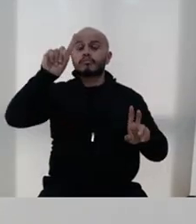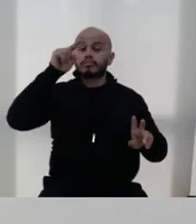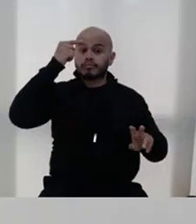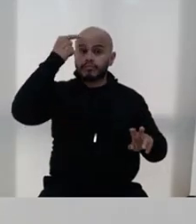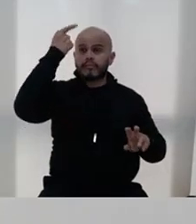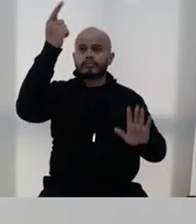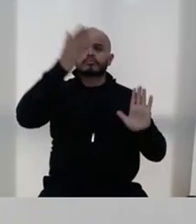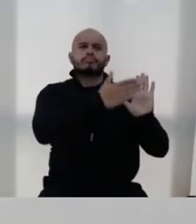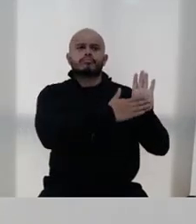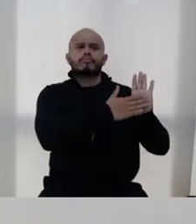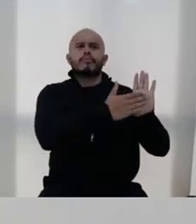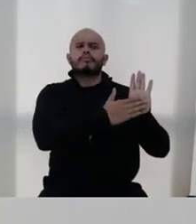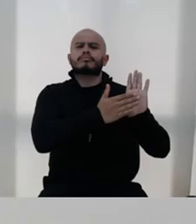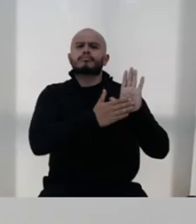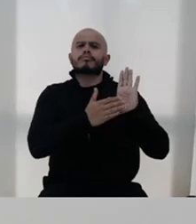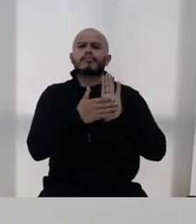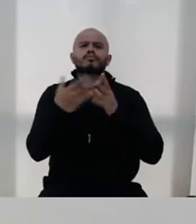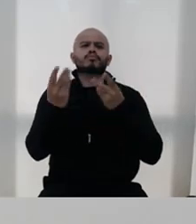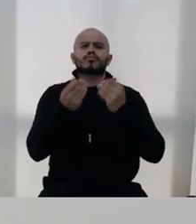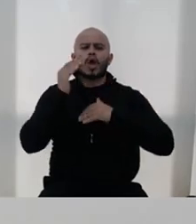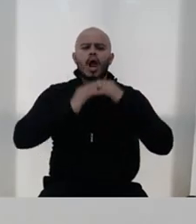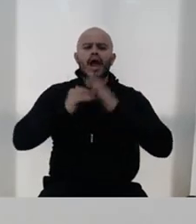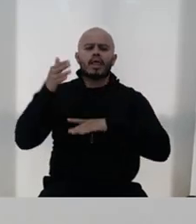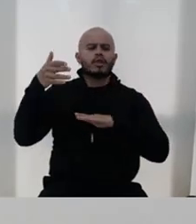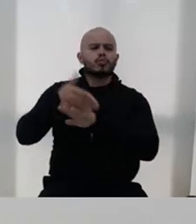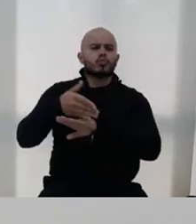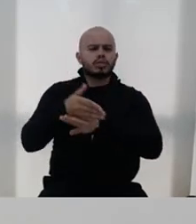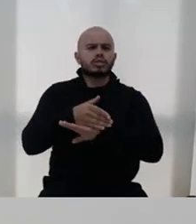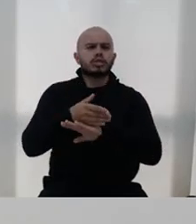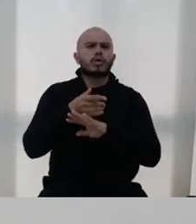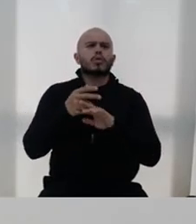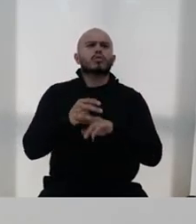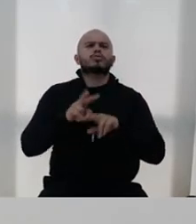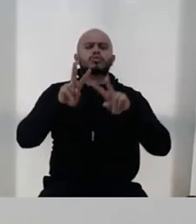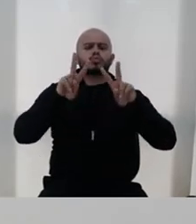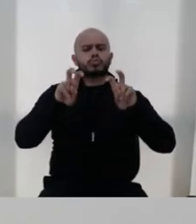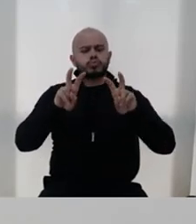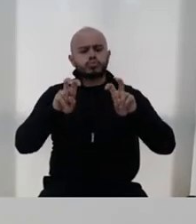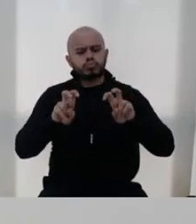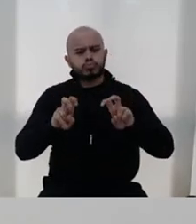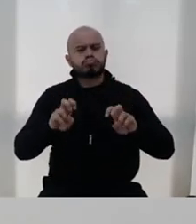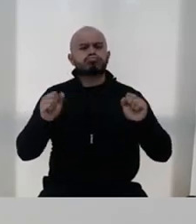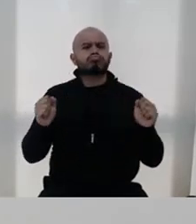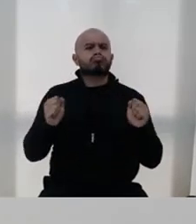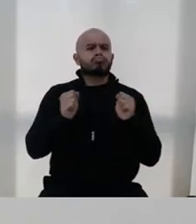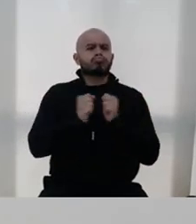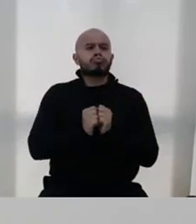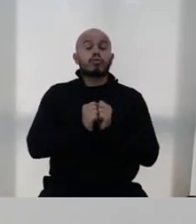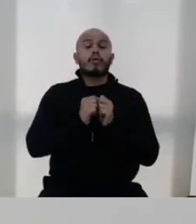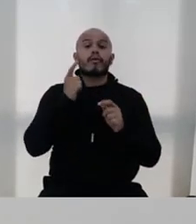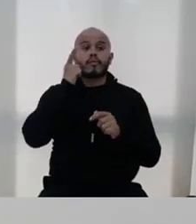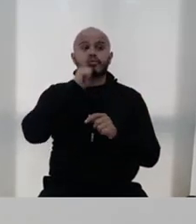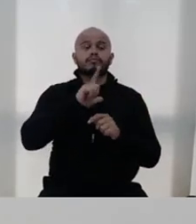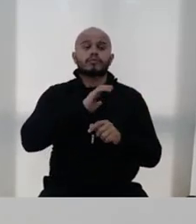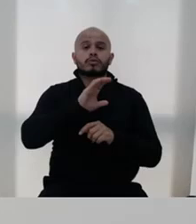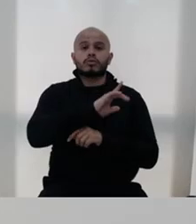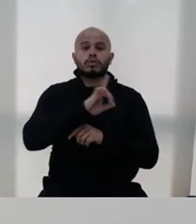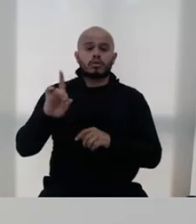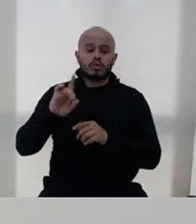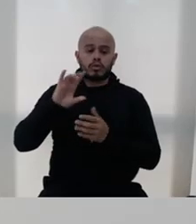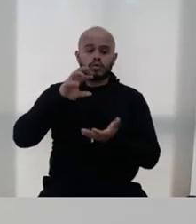Paulo, propostas de atuação em conjunto para os próximos anos. Já tive a oportunidade de brevemente compartilhar essa notícia com a coordenadora do